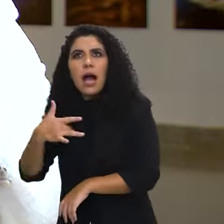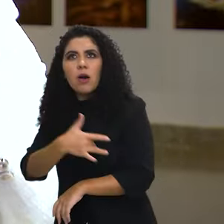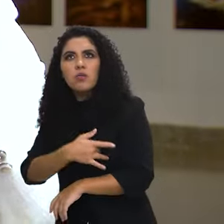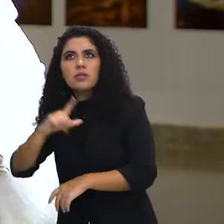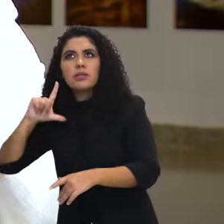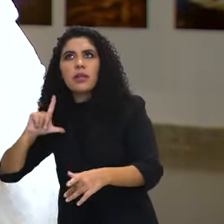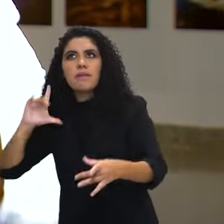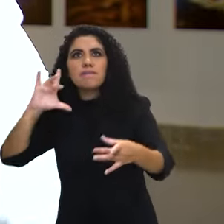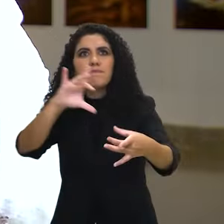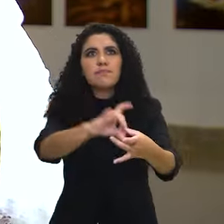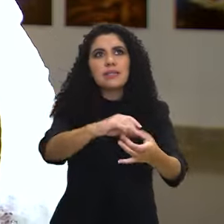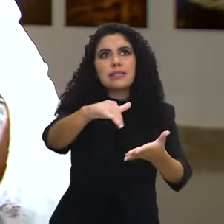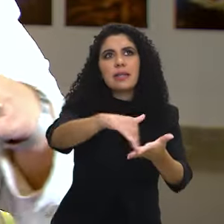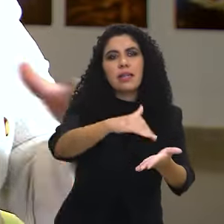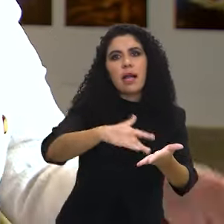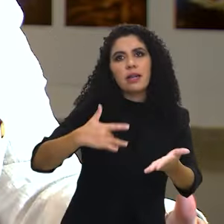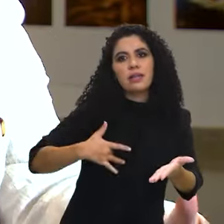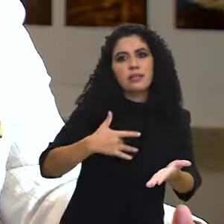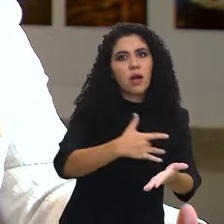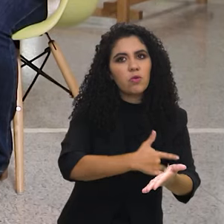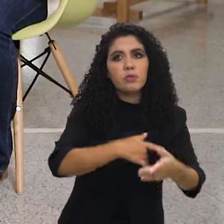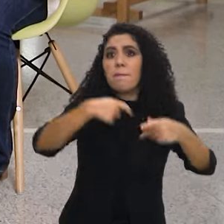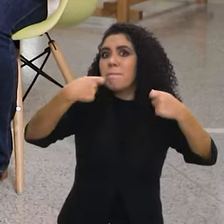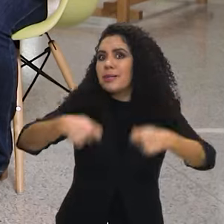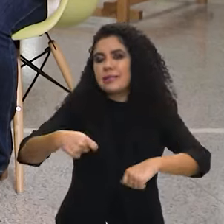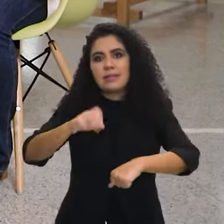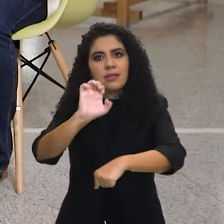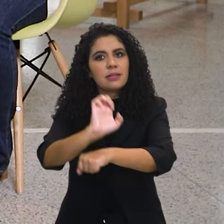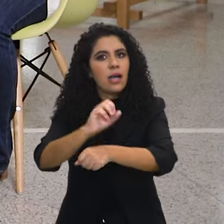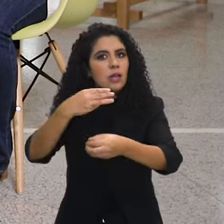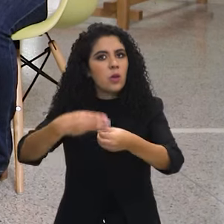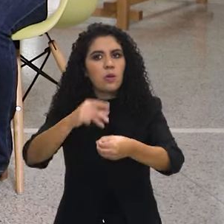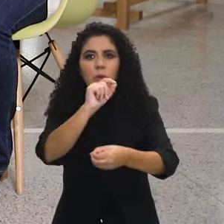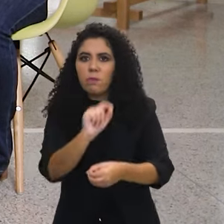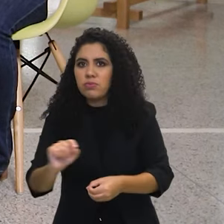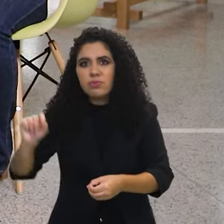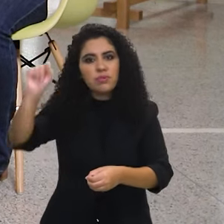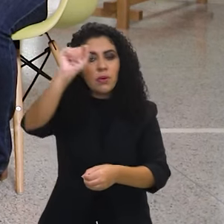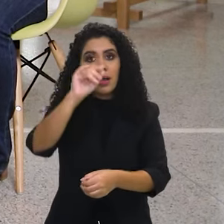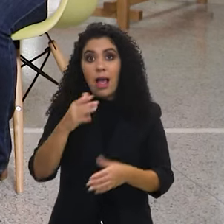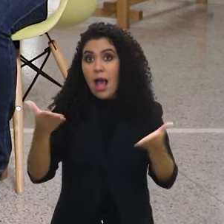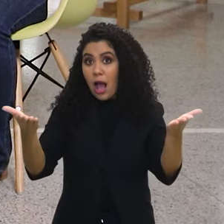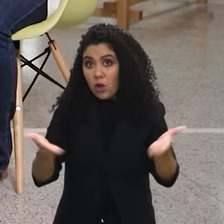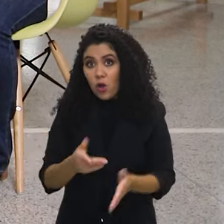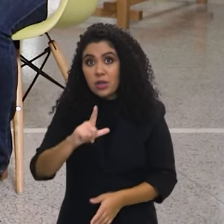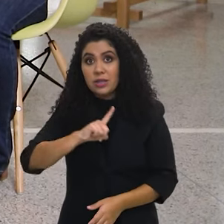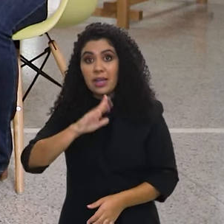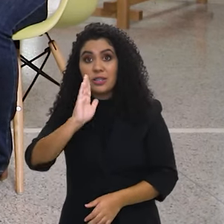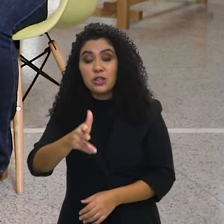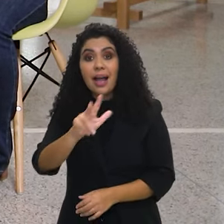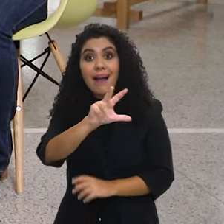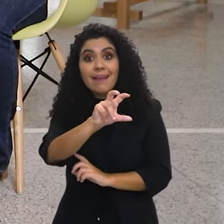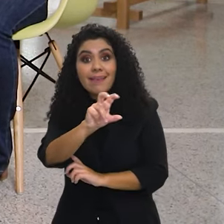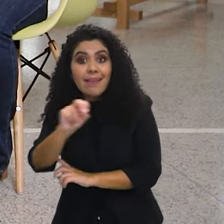tem Secretaria de Saúde em todos os estados todos os municípios brasileiros nós hoje estamos com 500